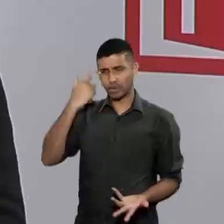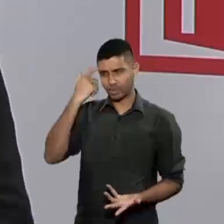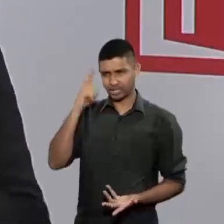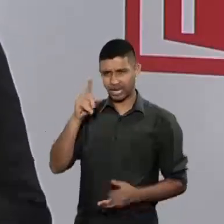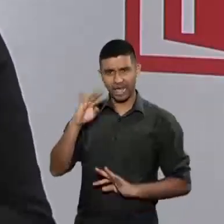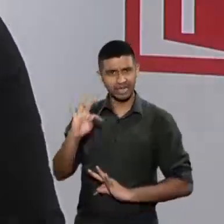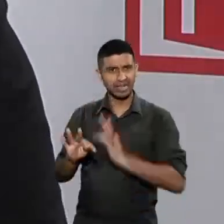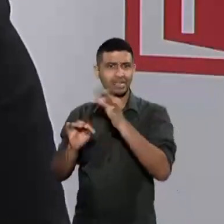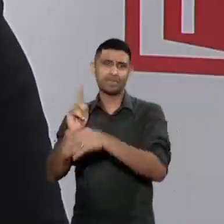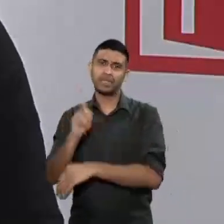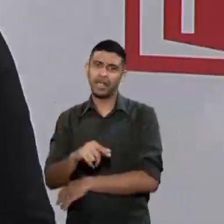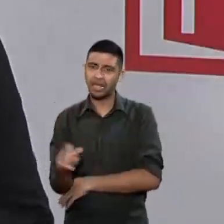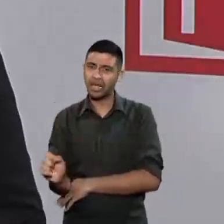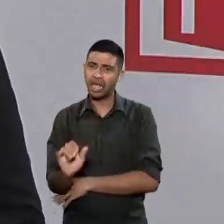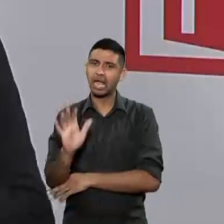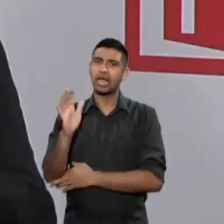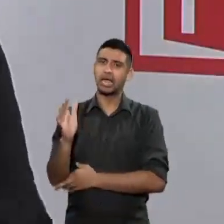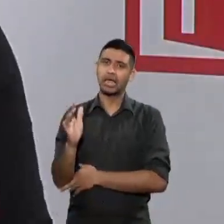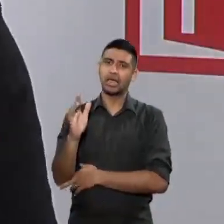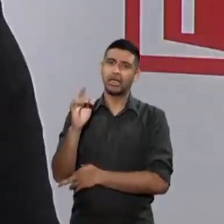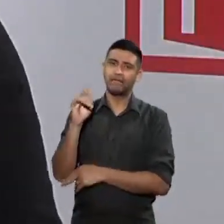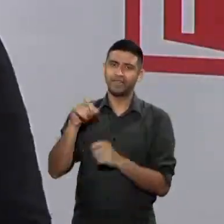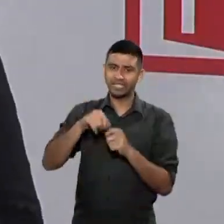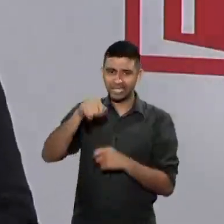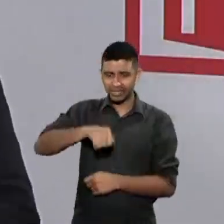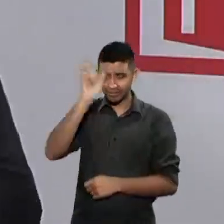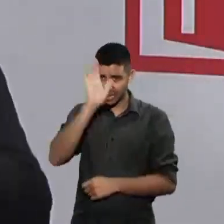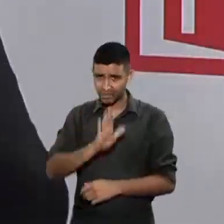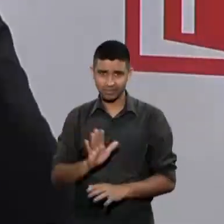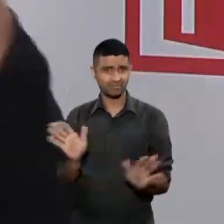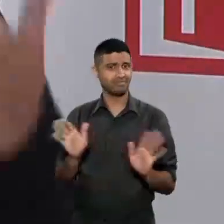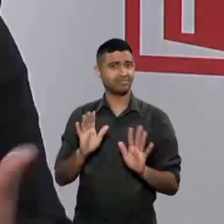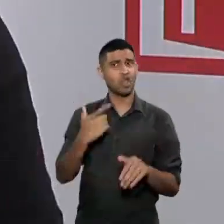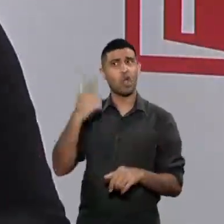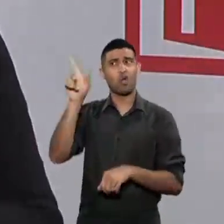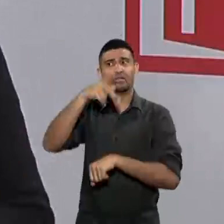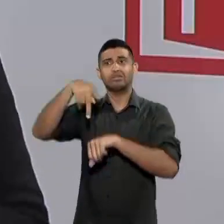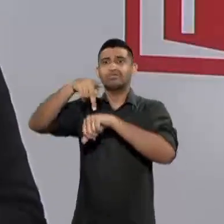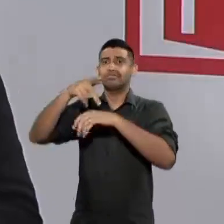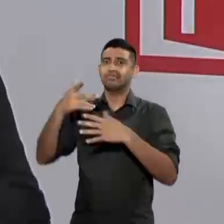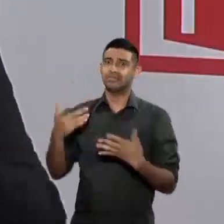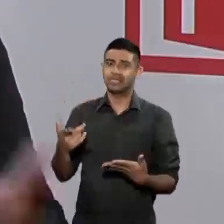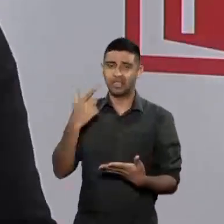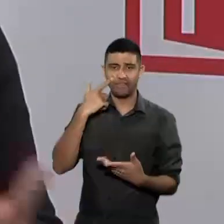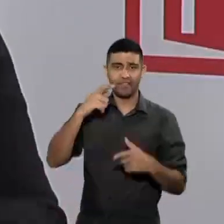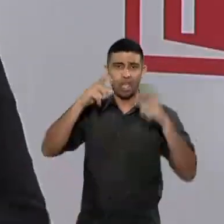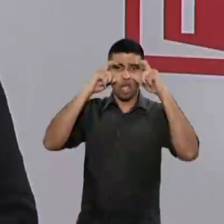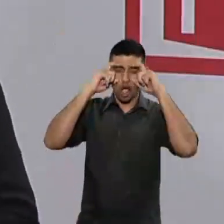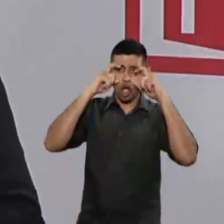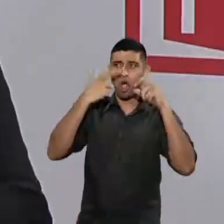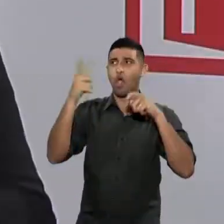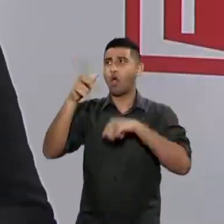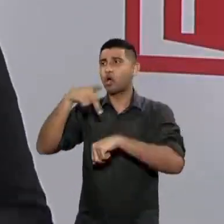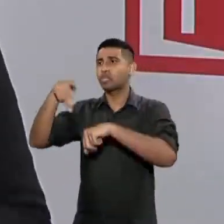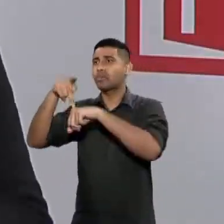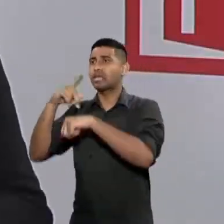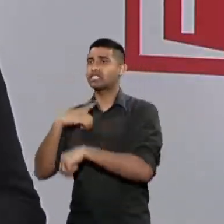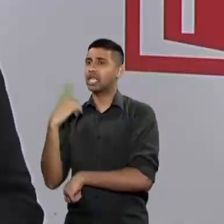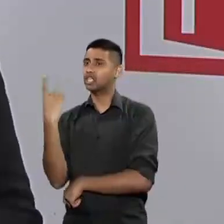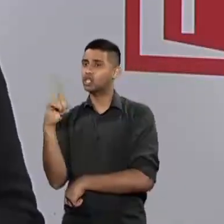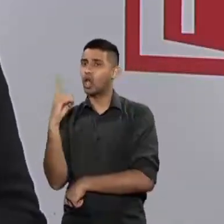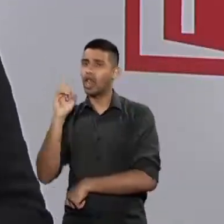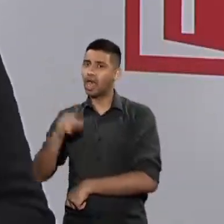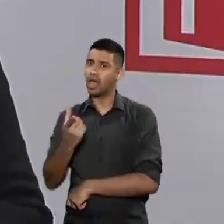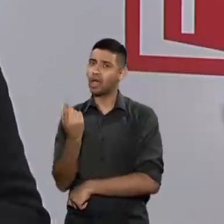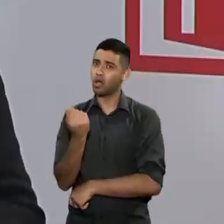é um tratamento caro, né? Não faz no Brasil, é fora do país, então manda óculos pra lá, tudo em dólar, então